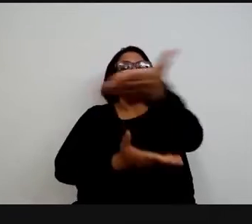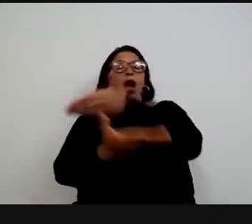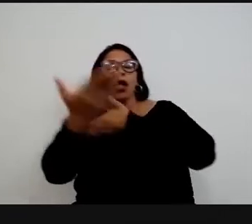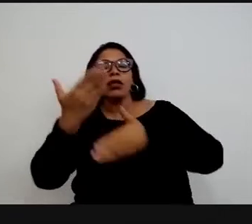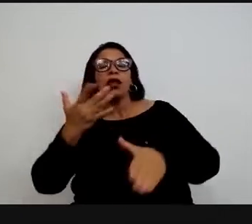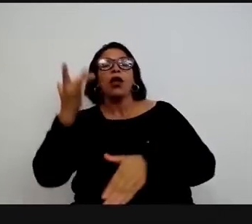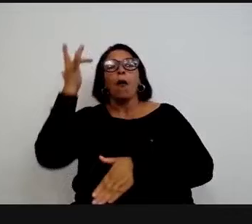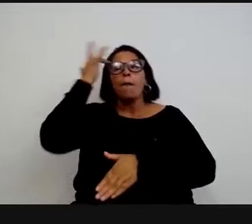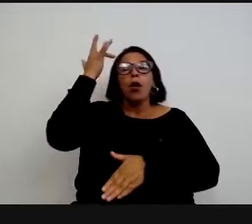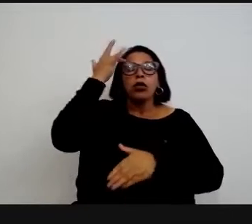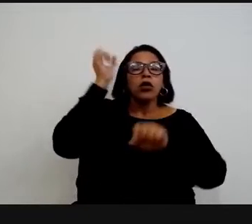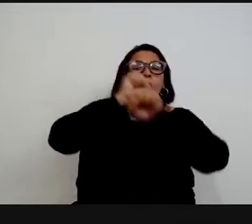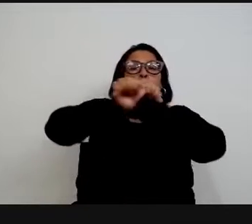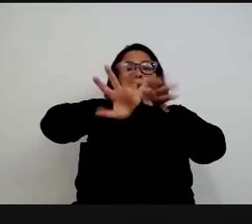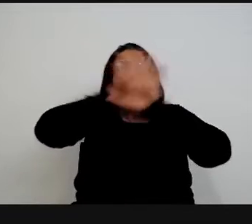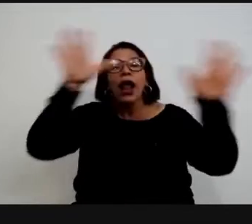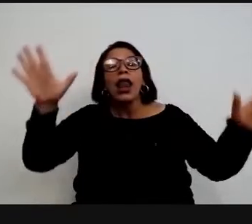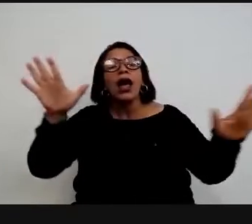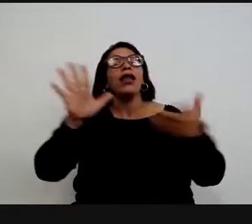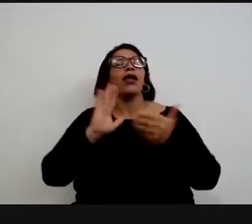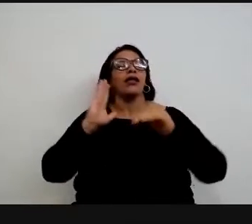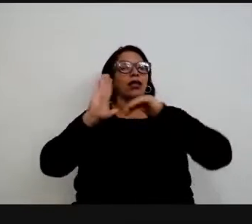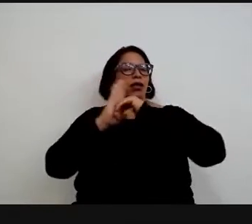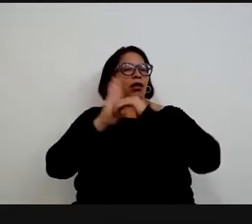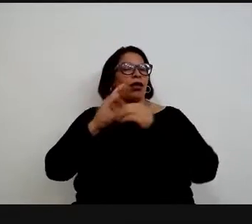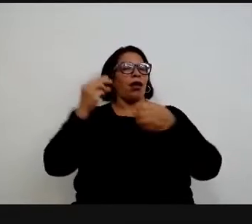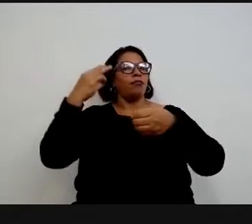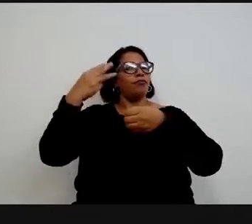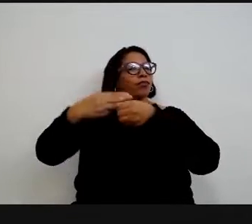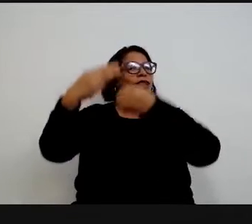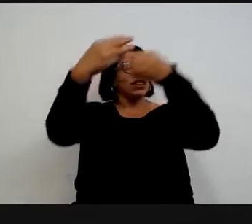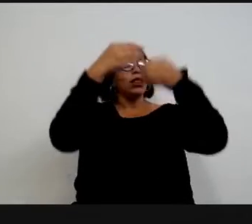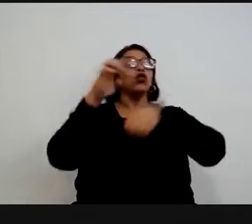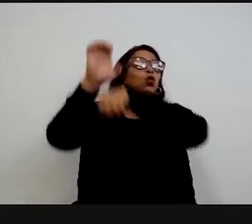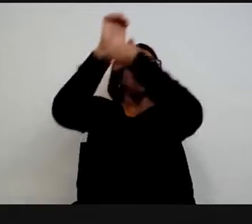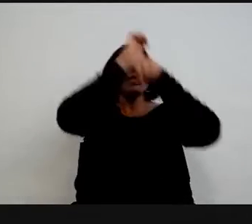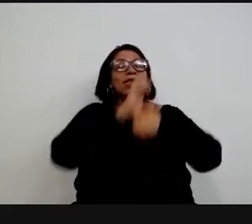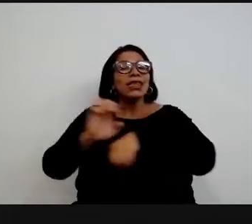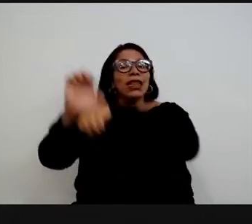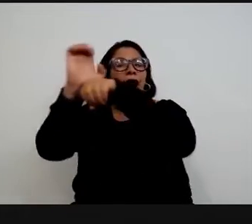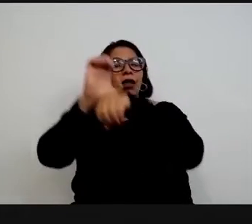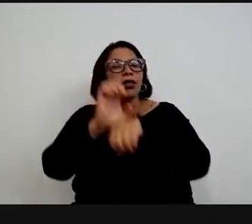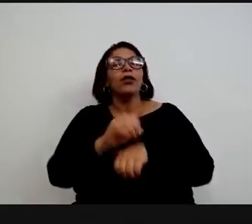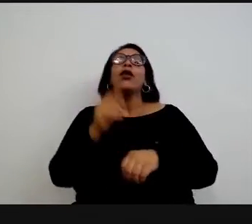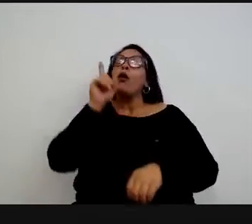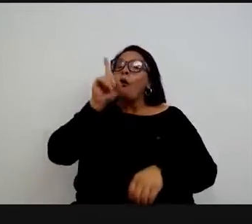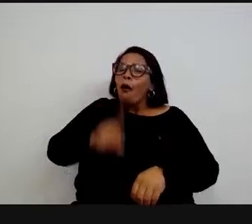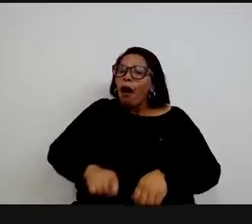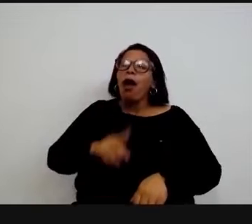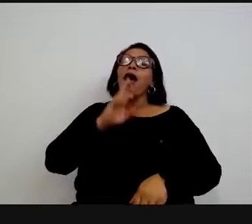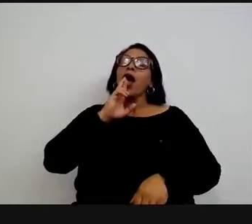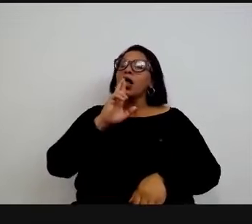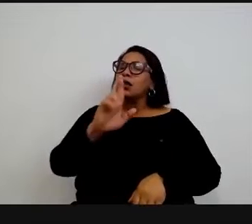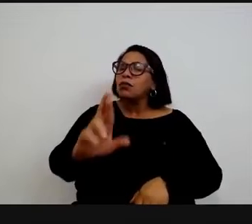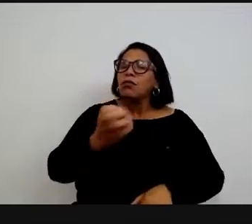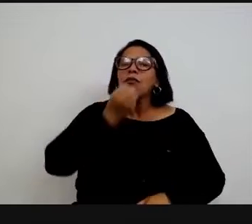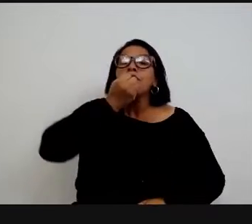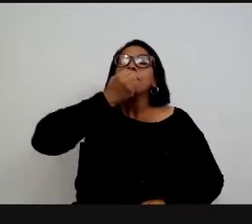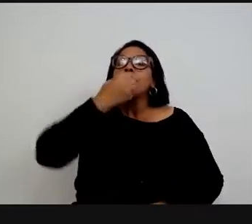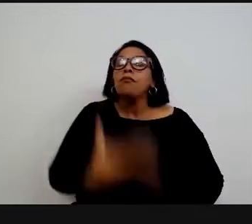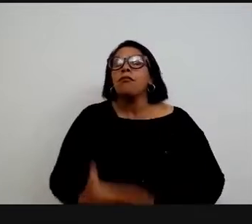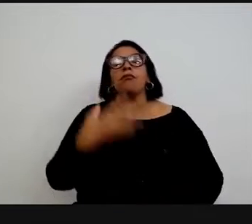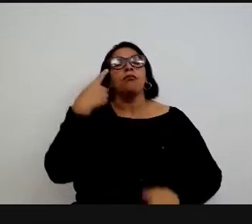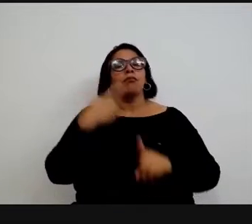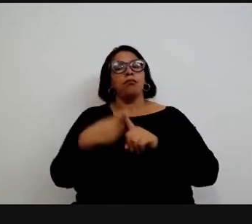integração, modernização, transparência do legislativo em nível local. Isso traz repercussões, traz resultados. A gente